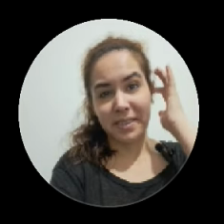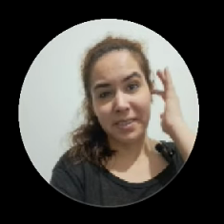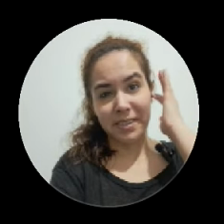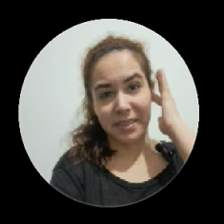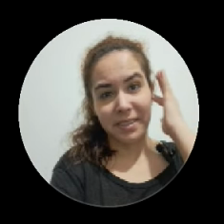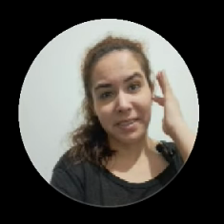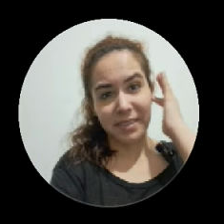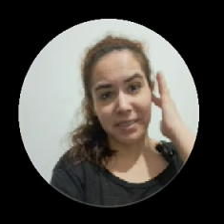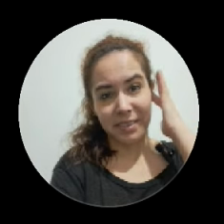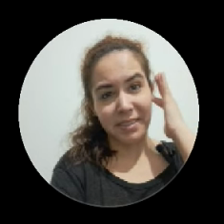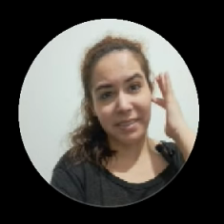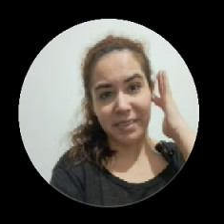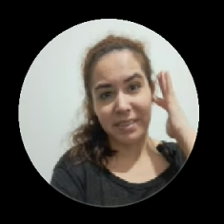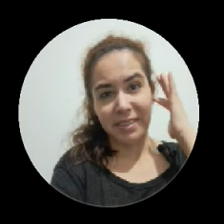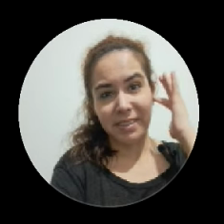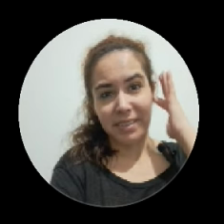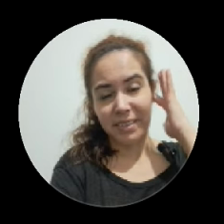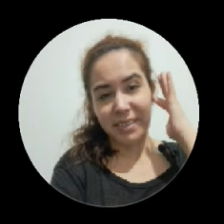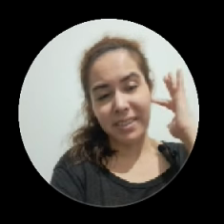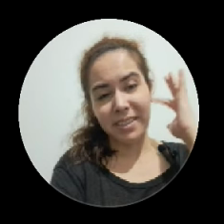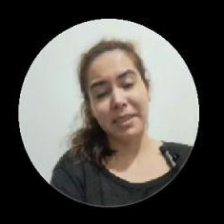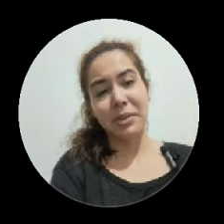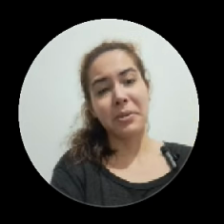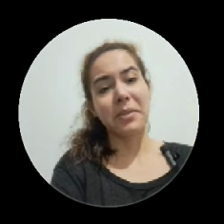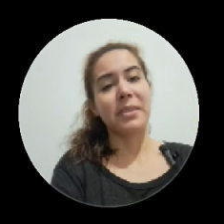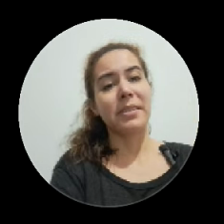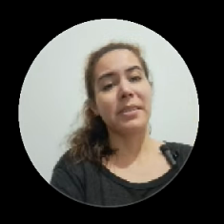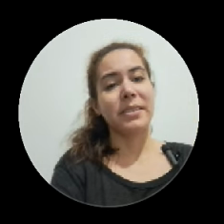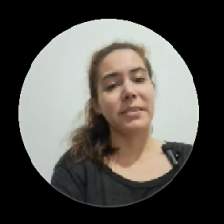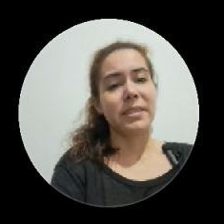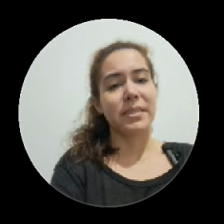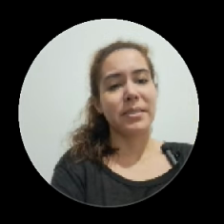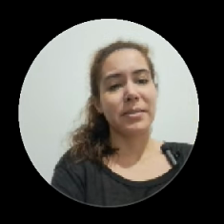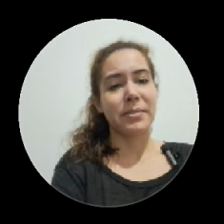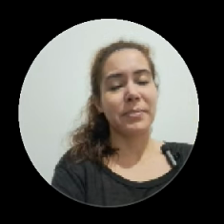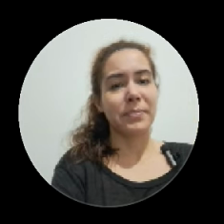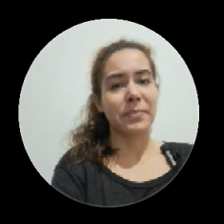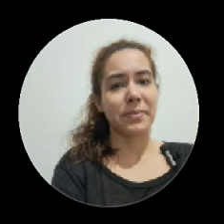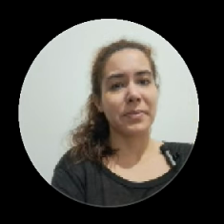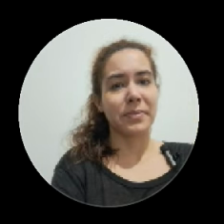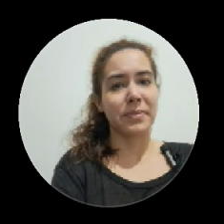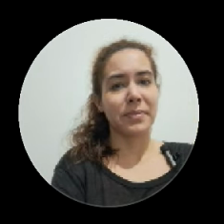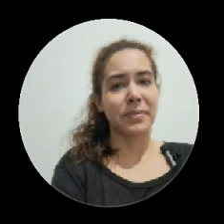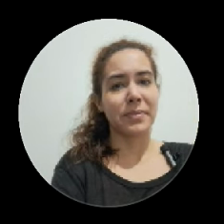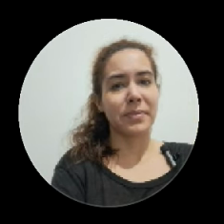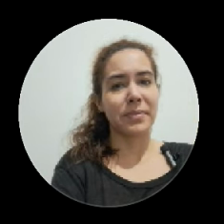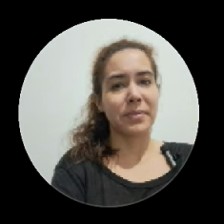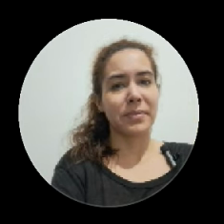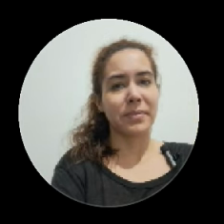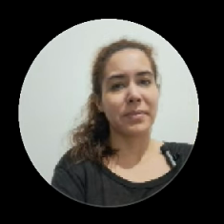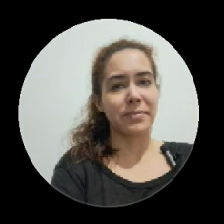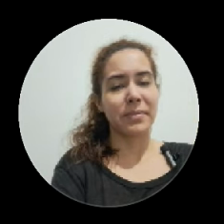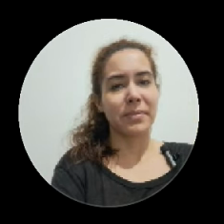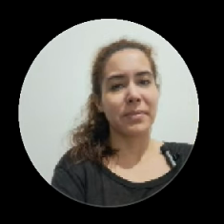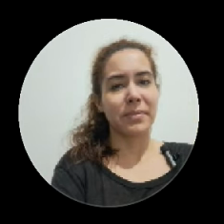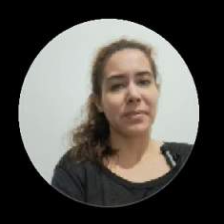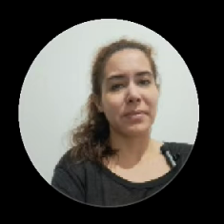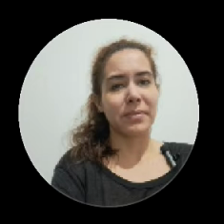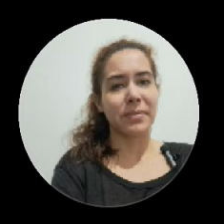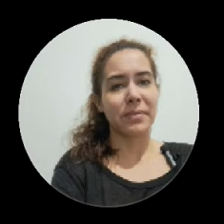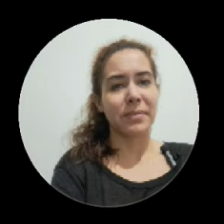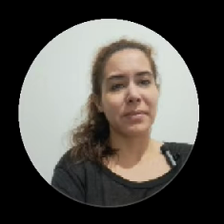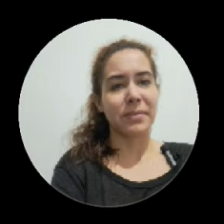Gente, a piada vem pronta. Eu não vou pedir seu Pix e seu dinheiro diretamente no seu WhatsApp. Só dentro desse grupo. Ah, nesse